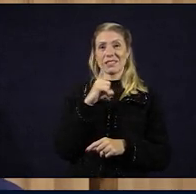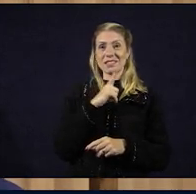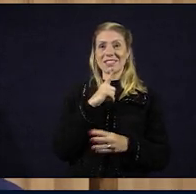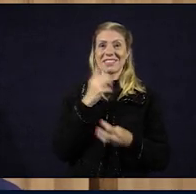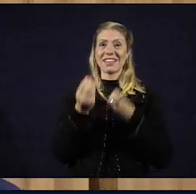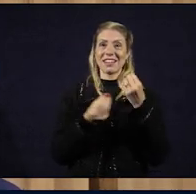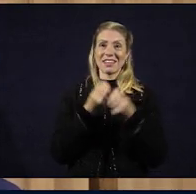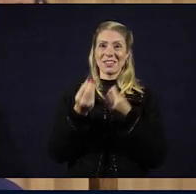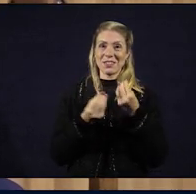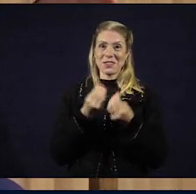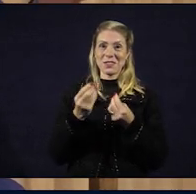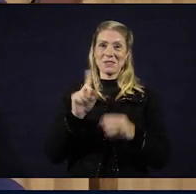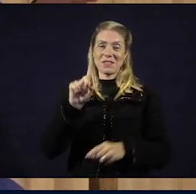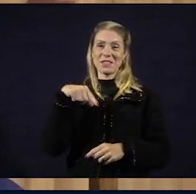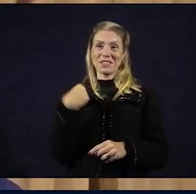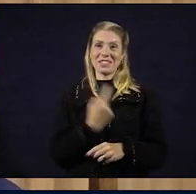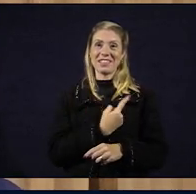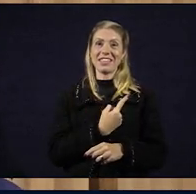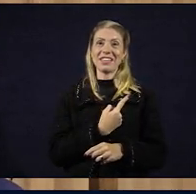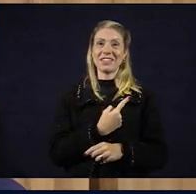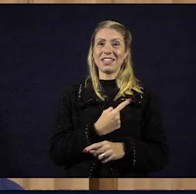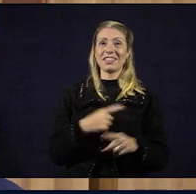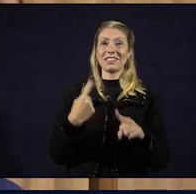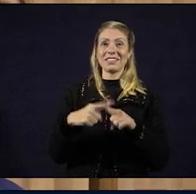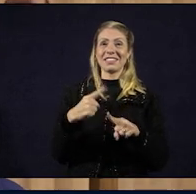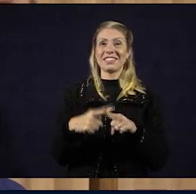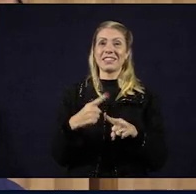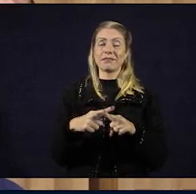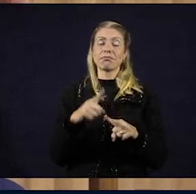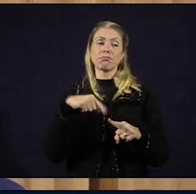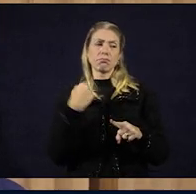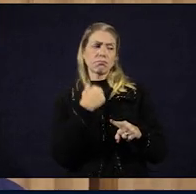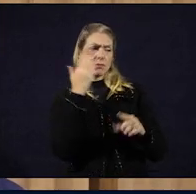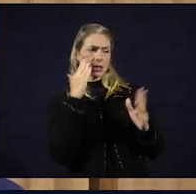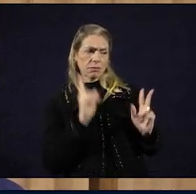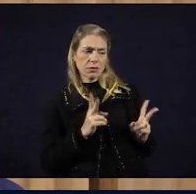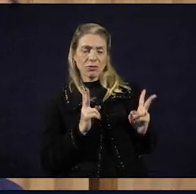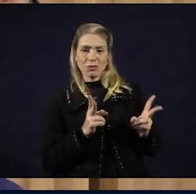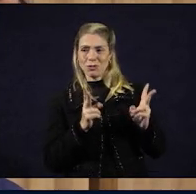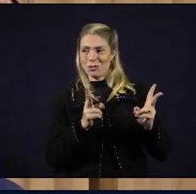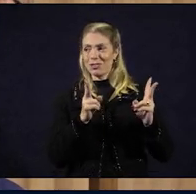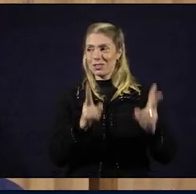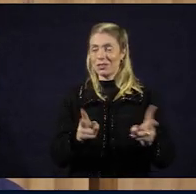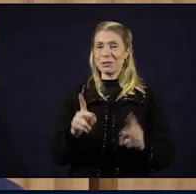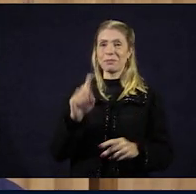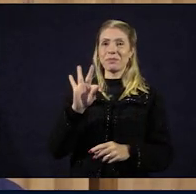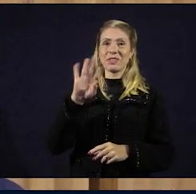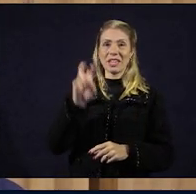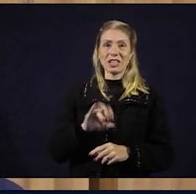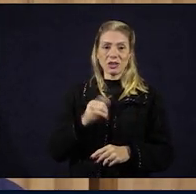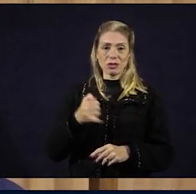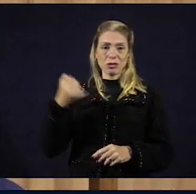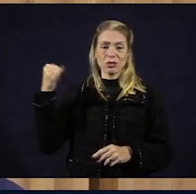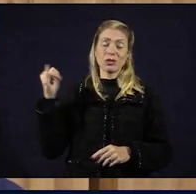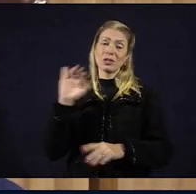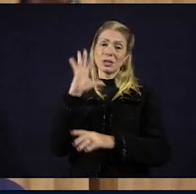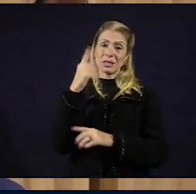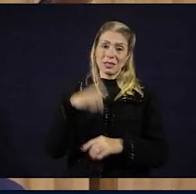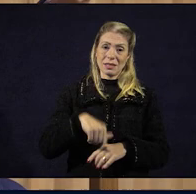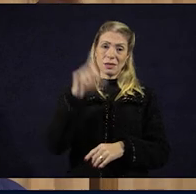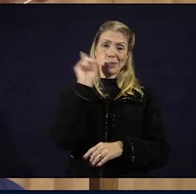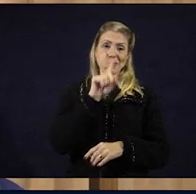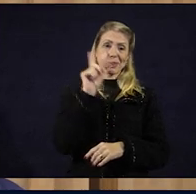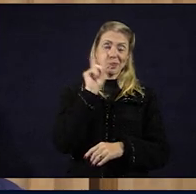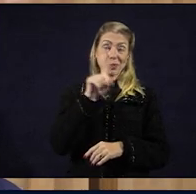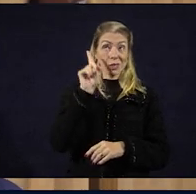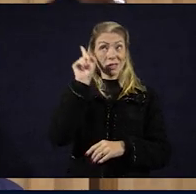de nós a gente continua com essa mesma visão difícil saber aonde a taxa de juro vai parar nos Estados Unidos na política